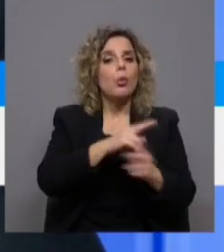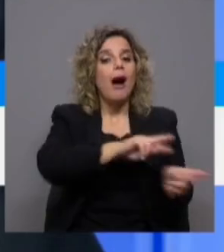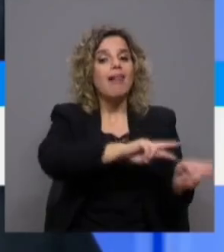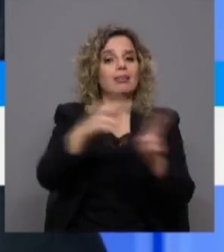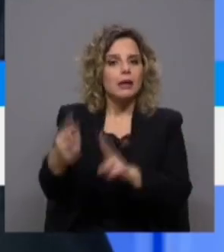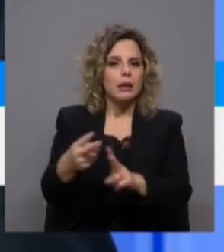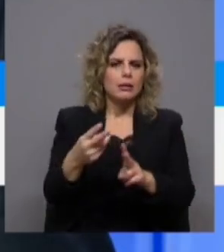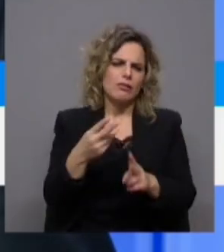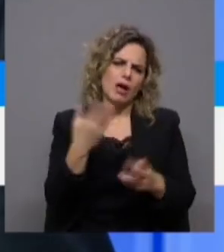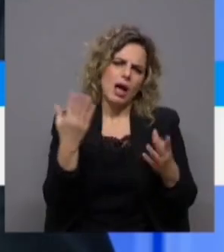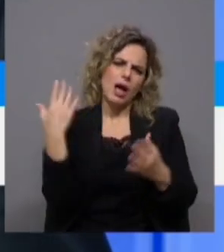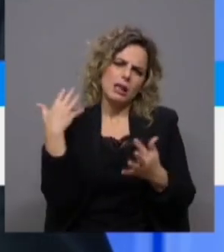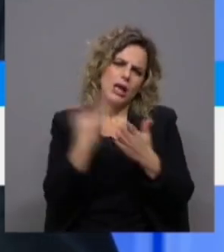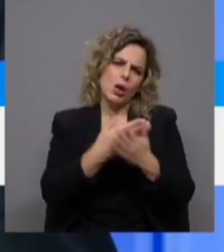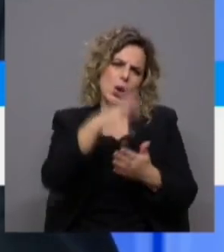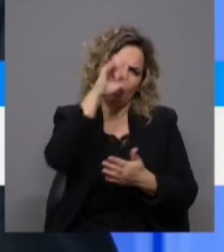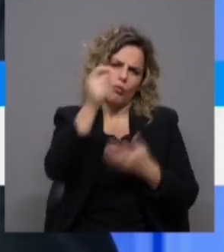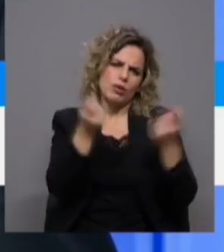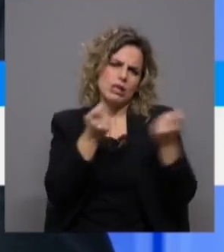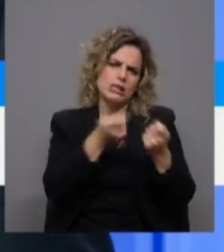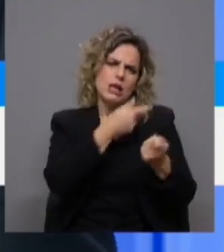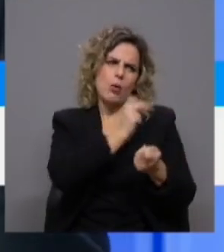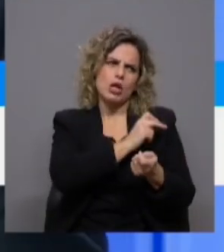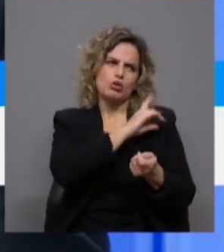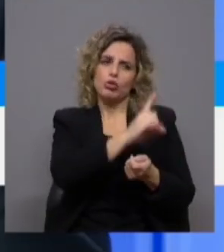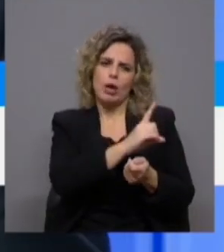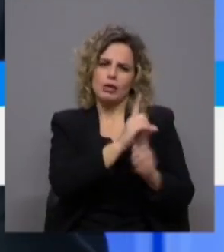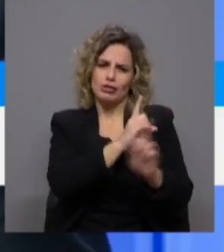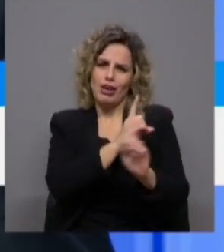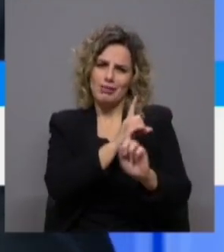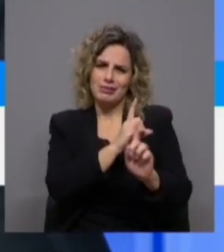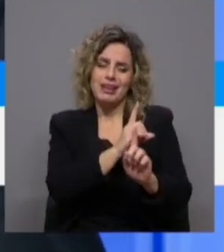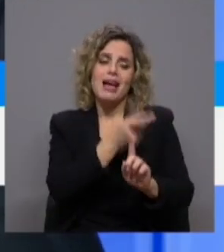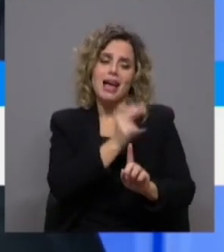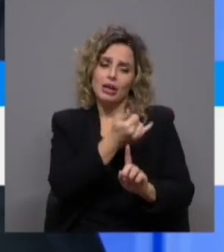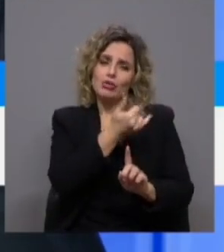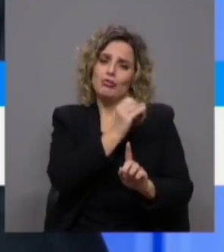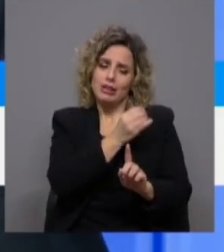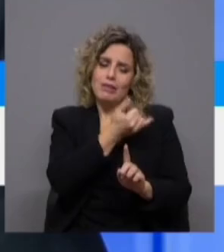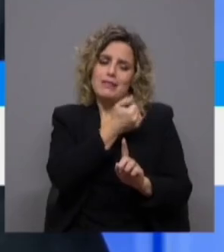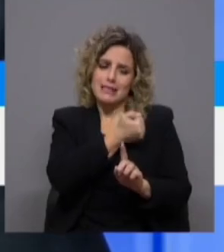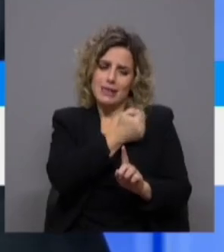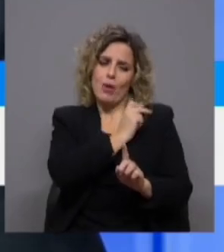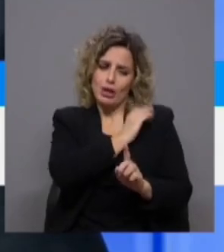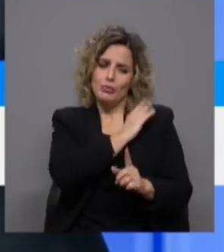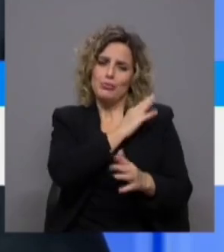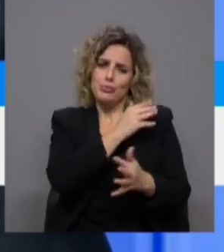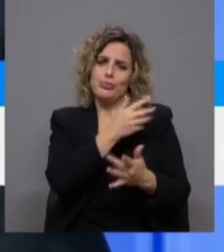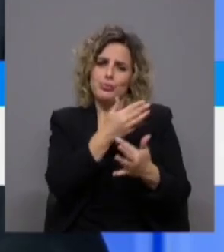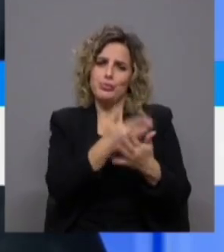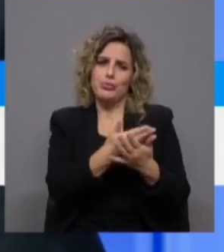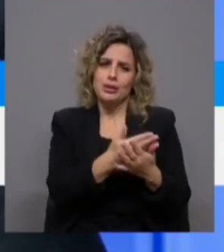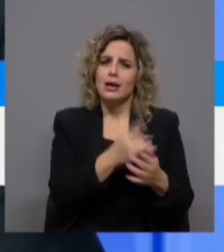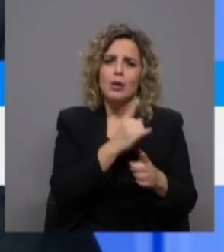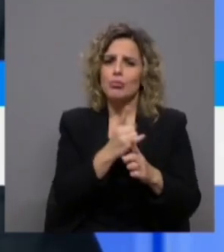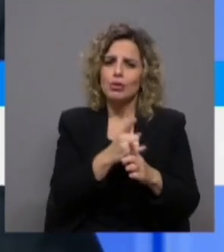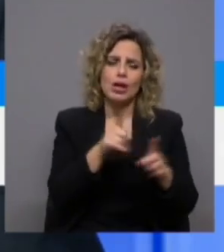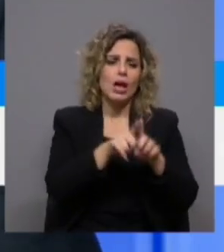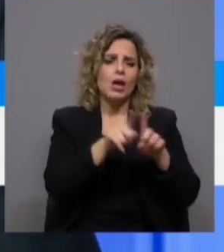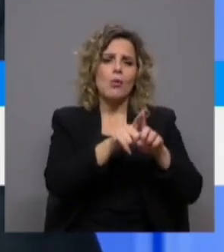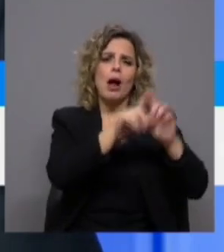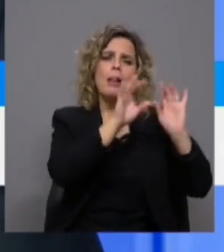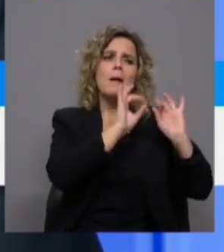tem sido a relação não sou desses últimos seis anos mas em Rigor dos últimos 20 ou 25 em que a natureza estatizante e colete